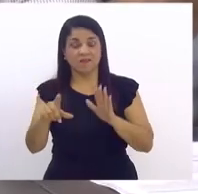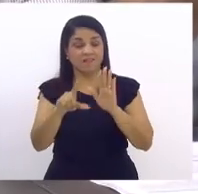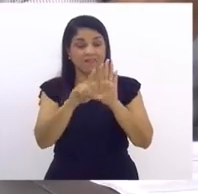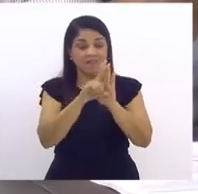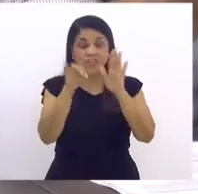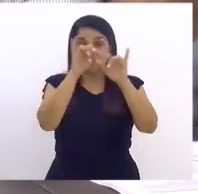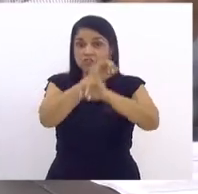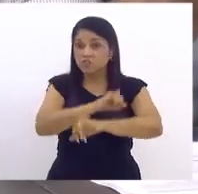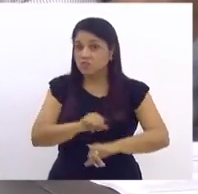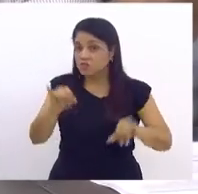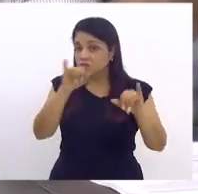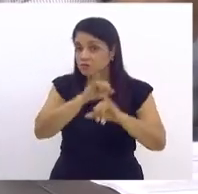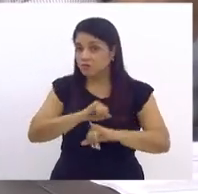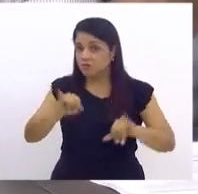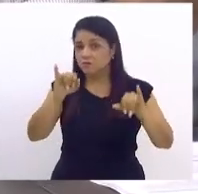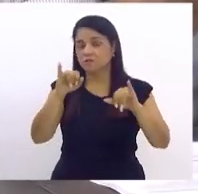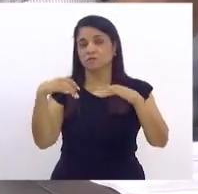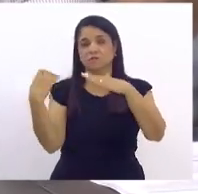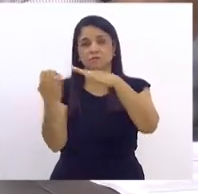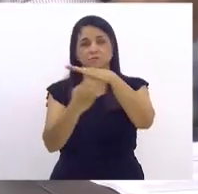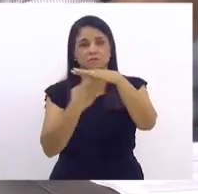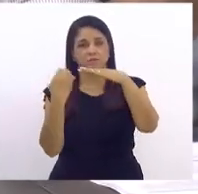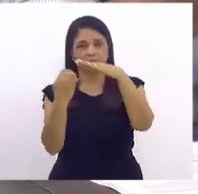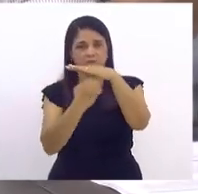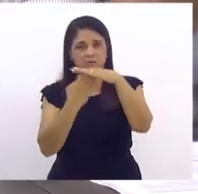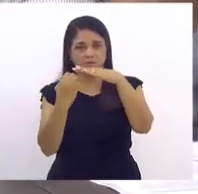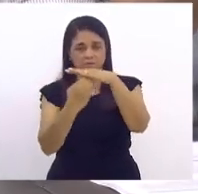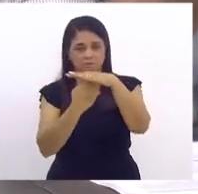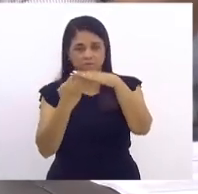divulgação das concessionárias.